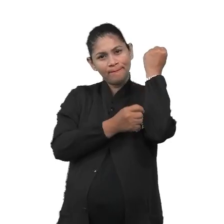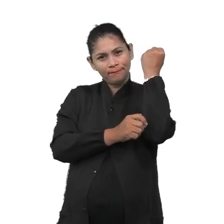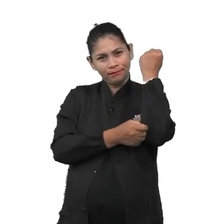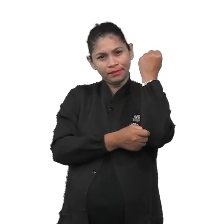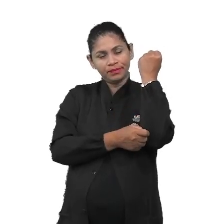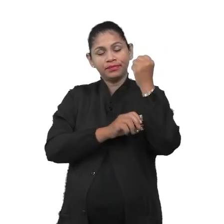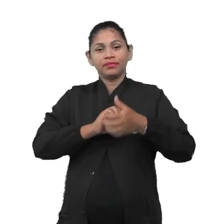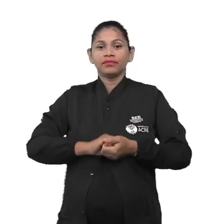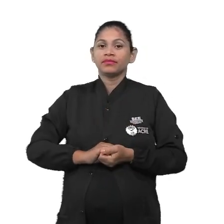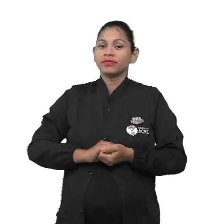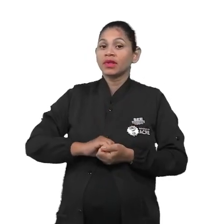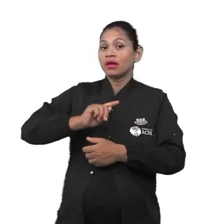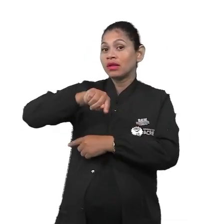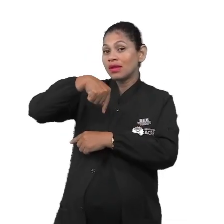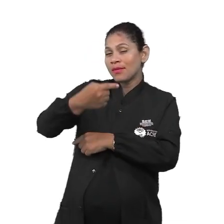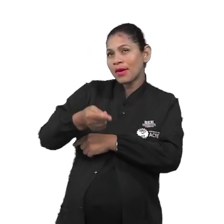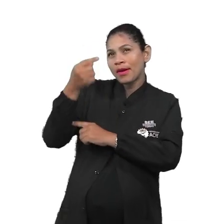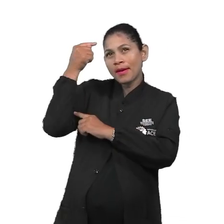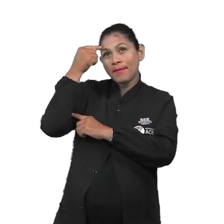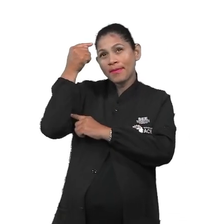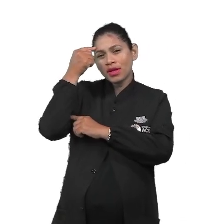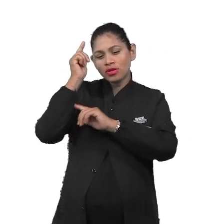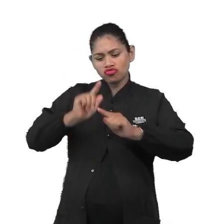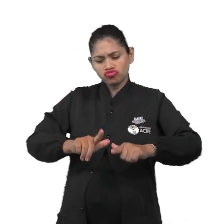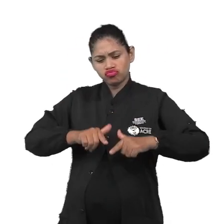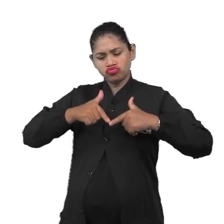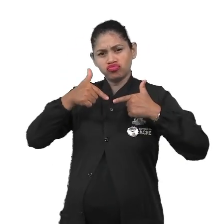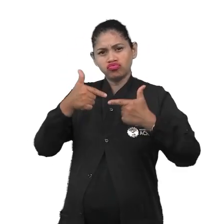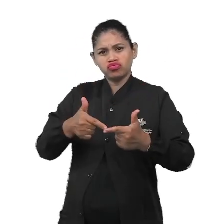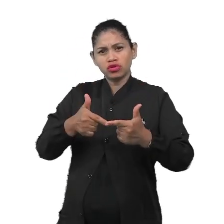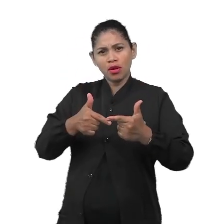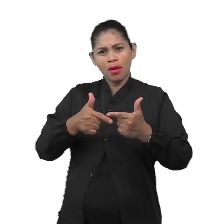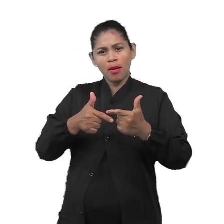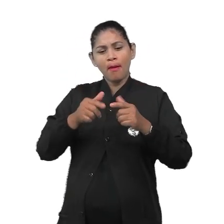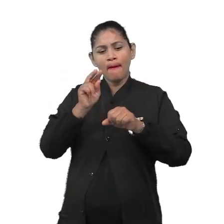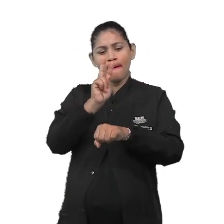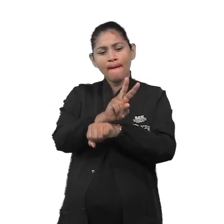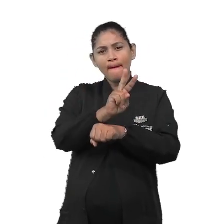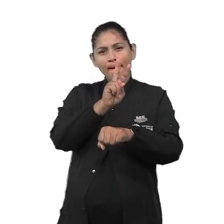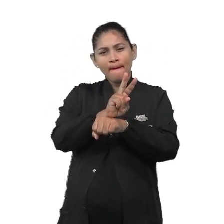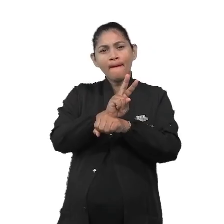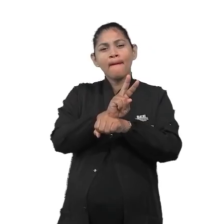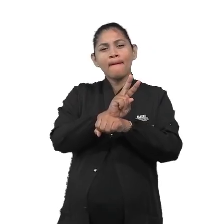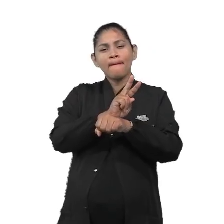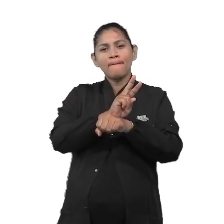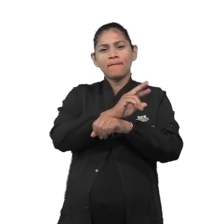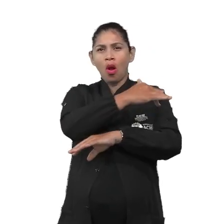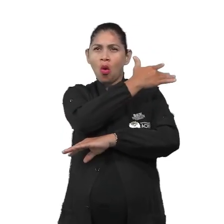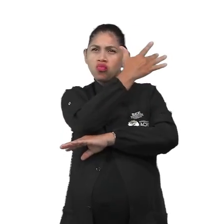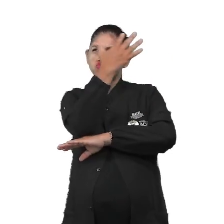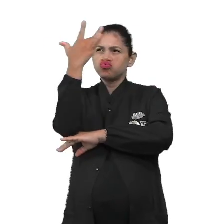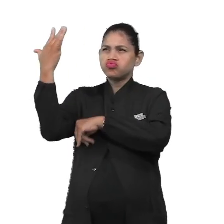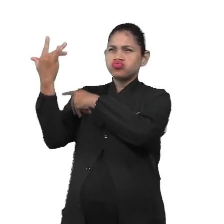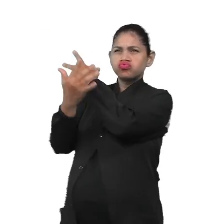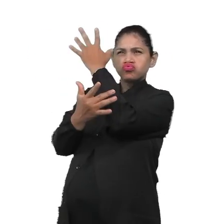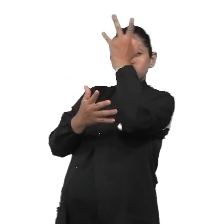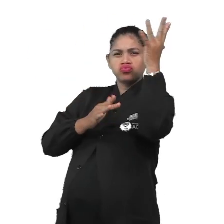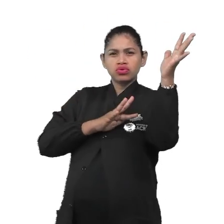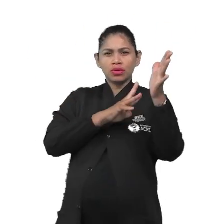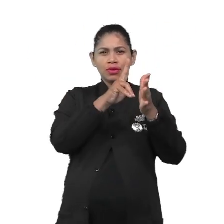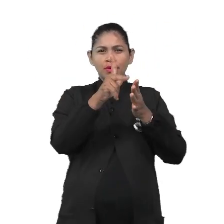estava lutando para salvar a floresta amazônica. Agora percebo que estou lutando